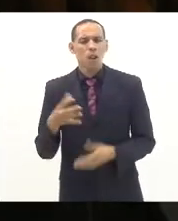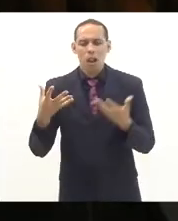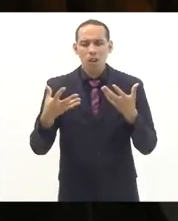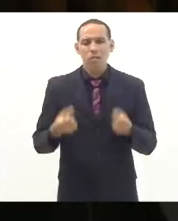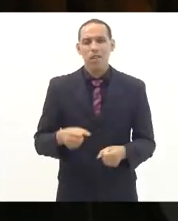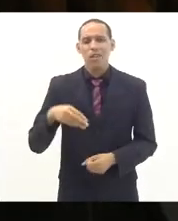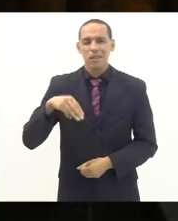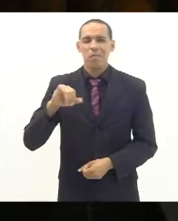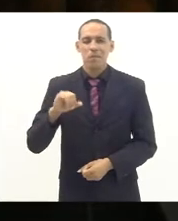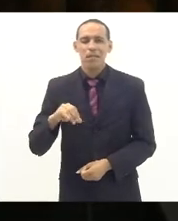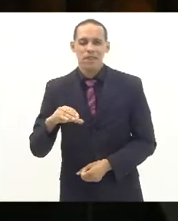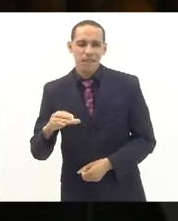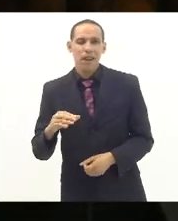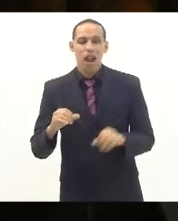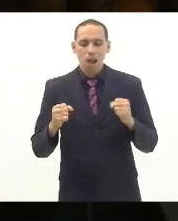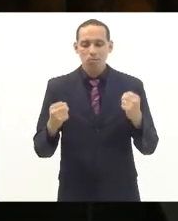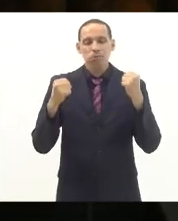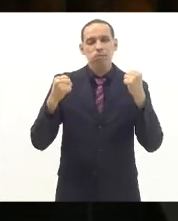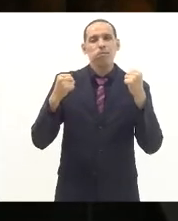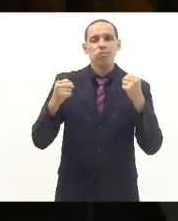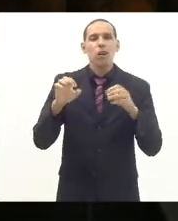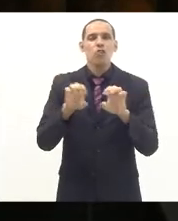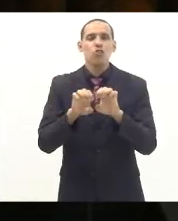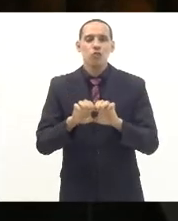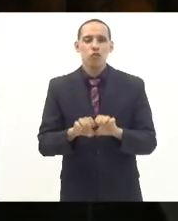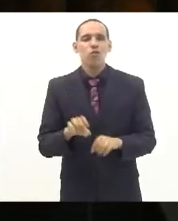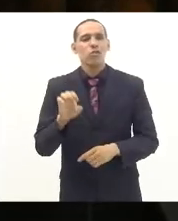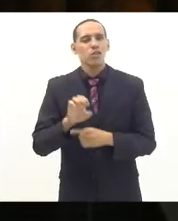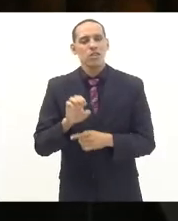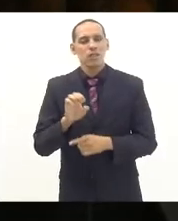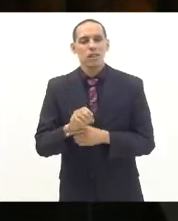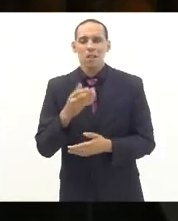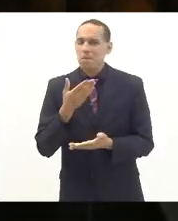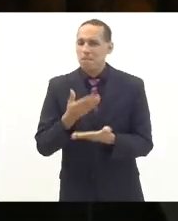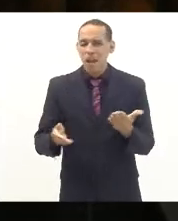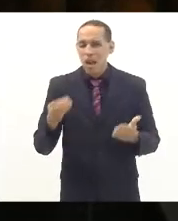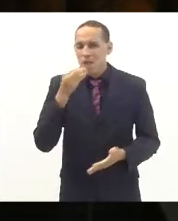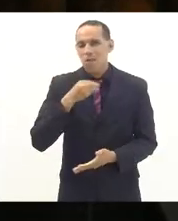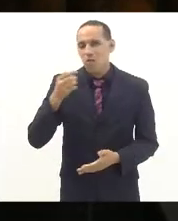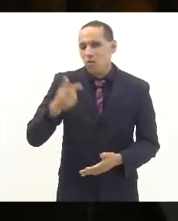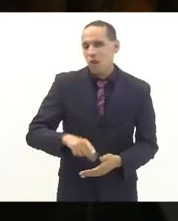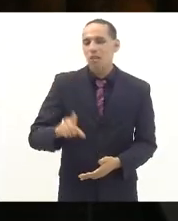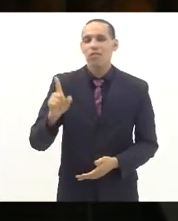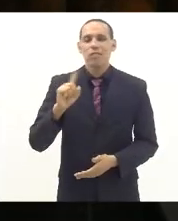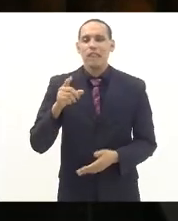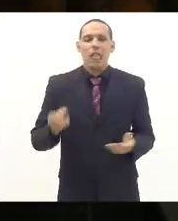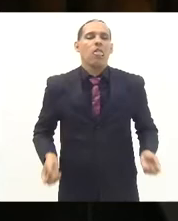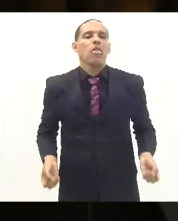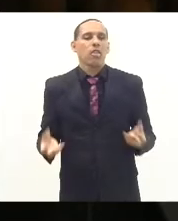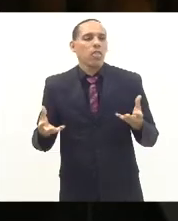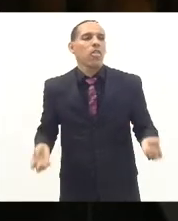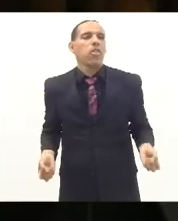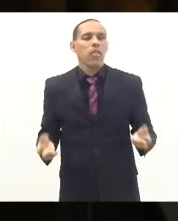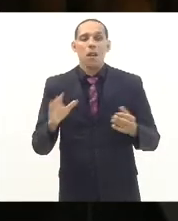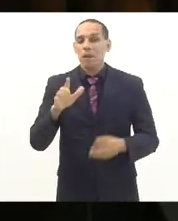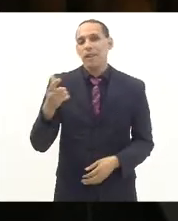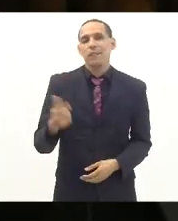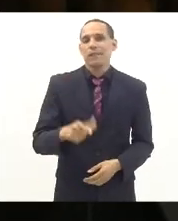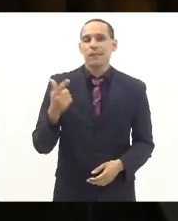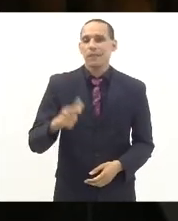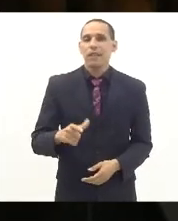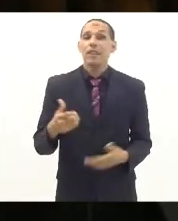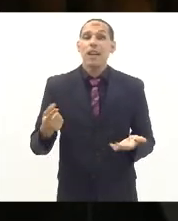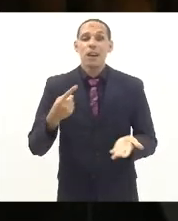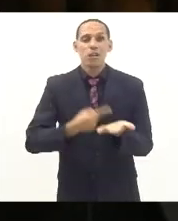Carlos minc de fortalecimento da estrutura estadual e não perdeu a oportunidade de mais uma vez de gastar sem ter o compromisso